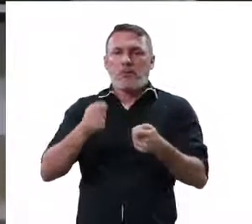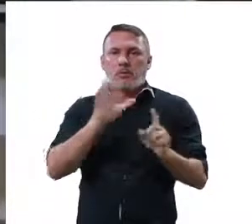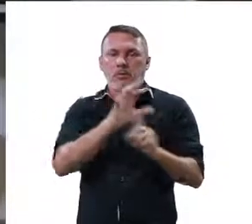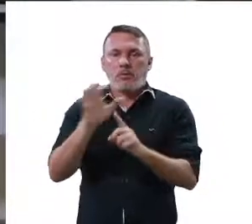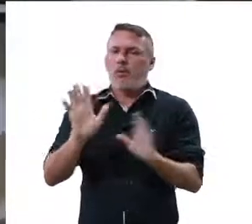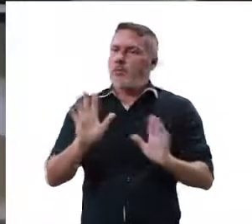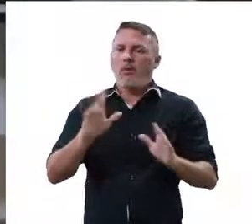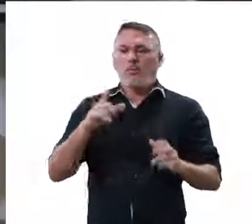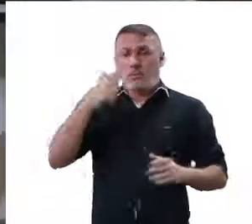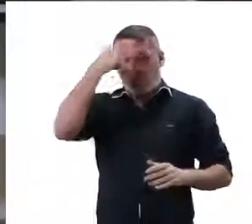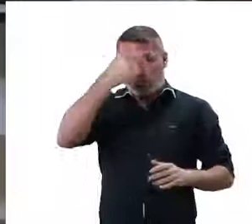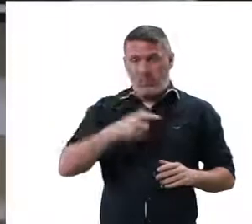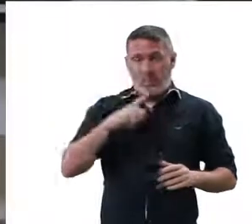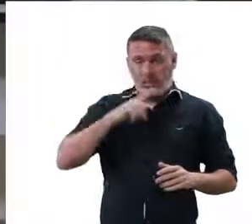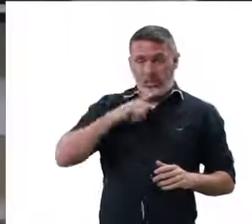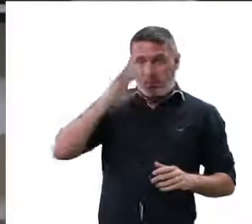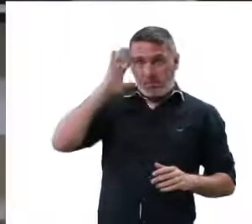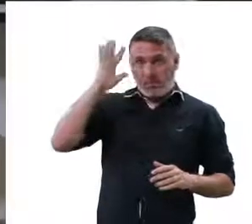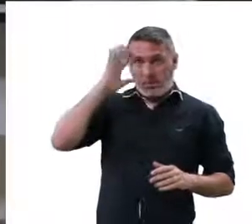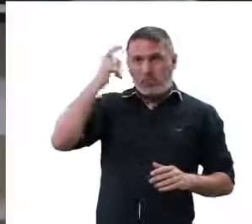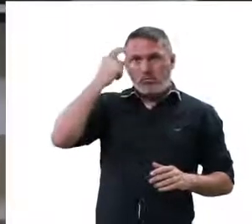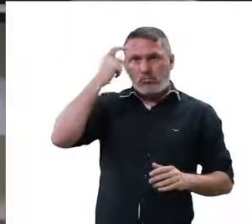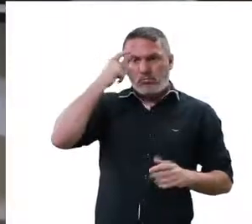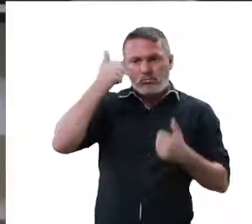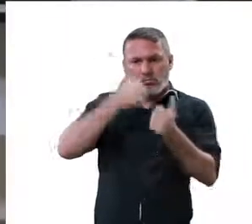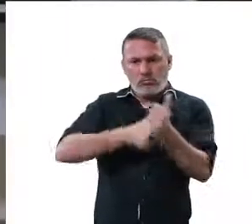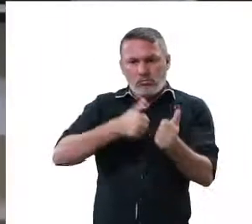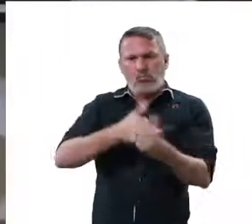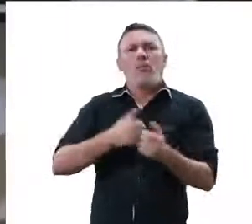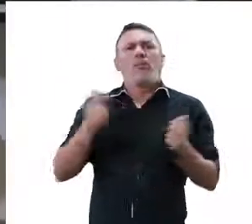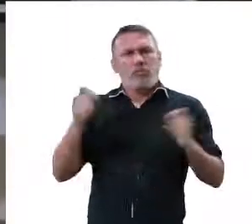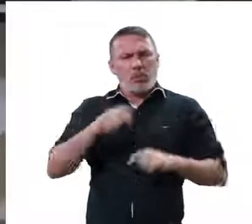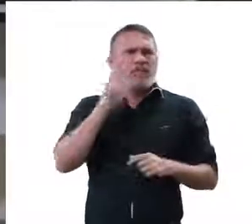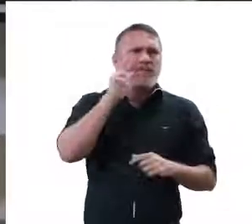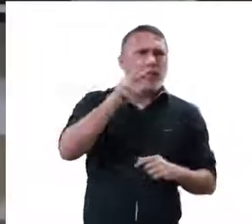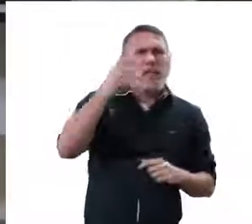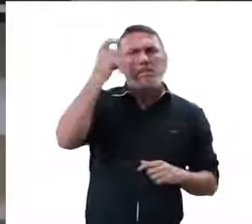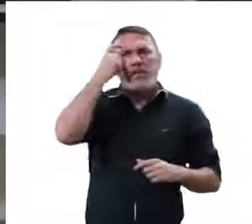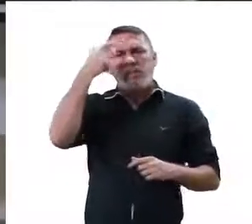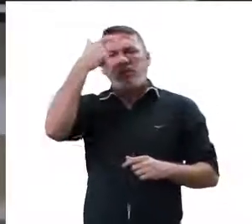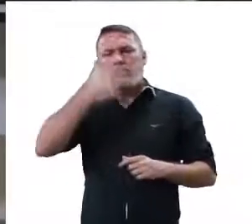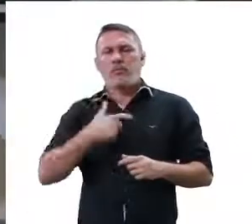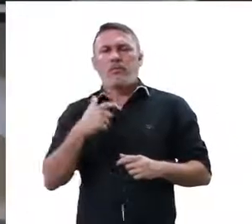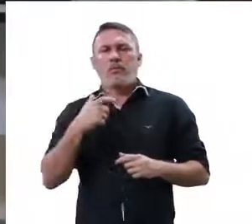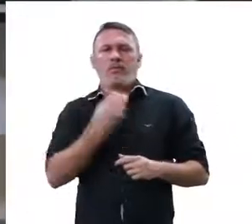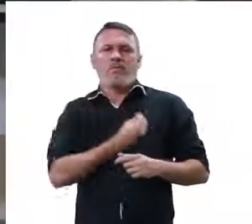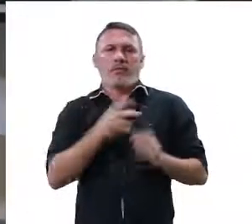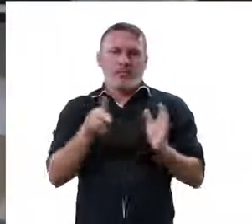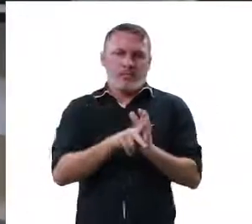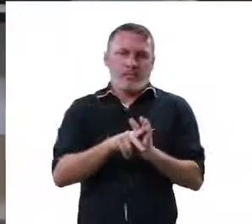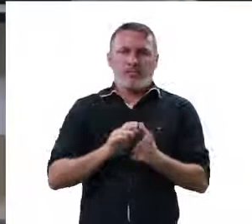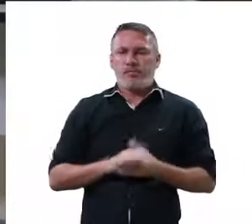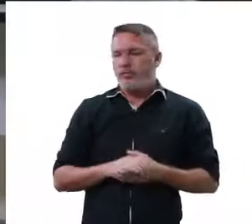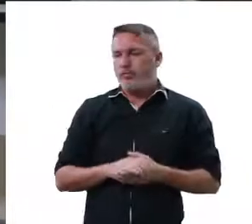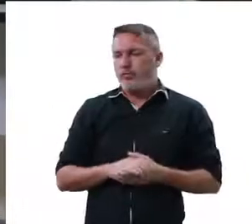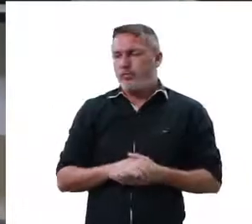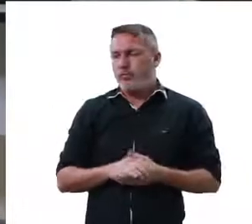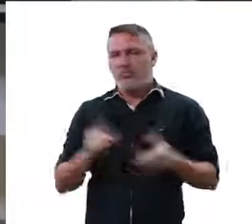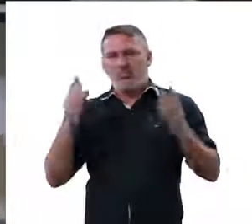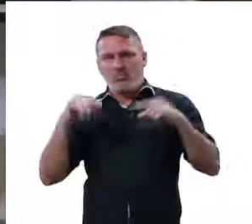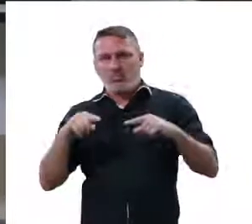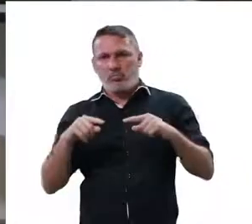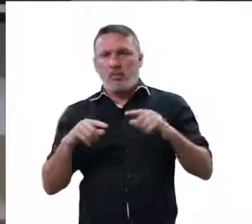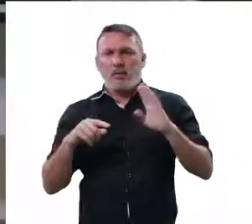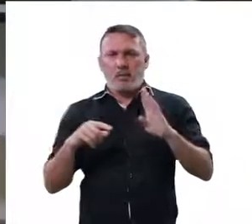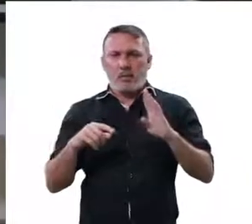ser pensante, pode sim, né, ver, pensar a sua realidade. A letra C, divergência é